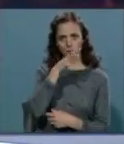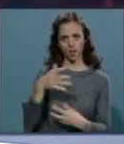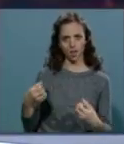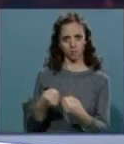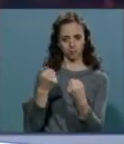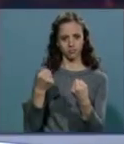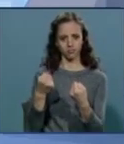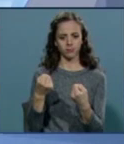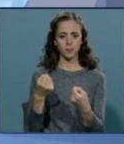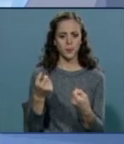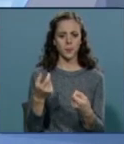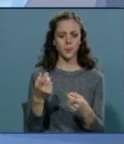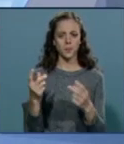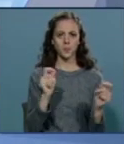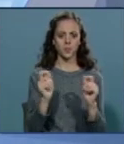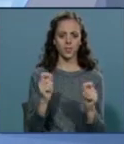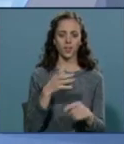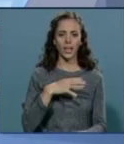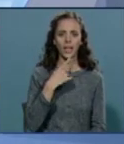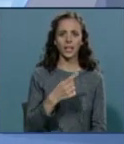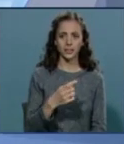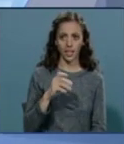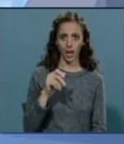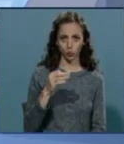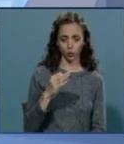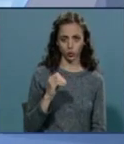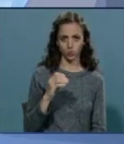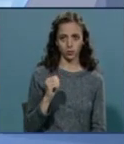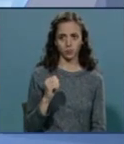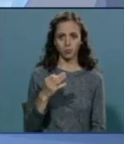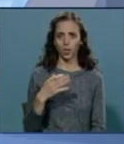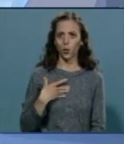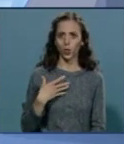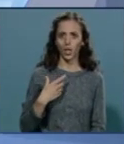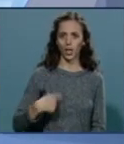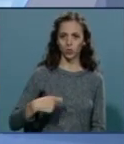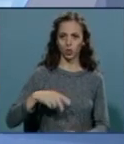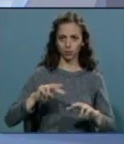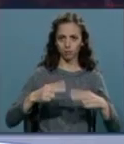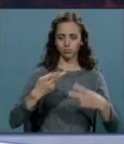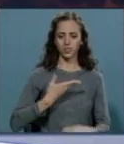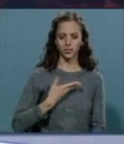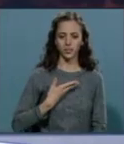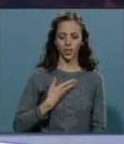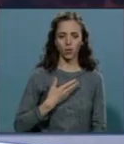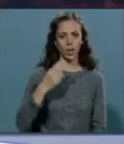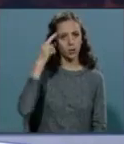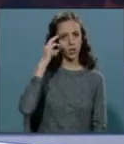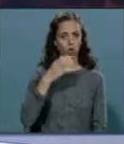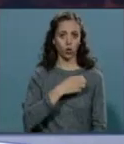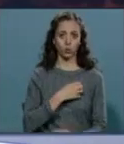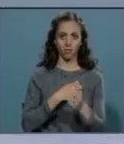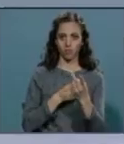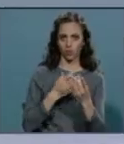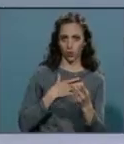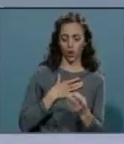só ele descer essa nesta família dizia para cá esperar eu não queria que foram alguma aqui nacional serviço de visão e que não era mas esse ó venha duas colunas na primeira